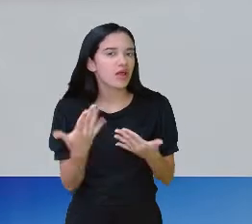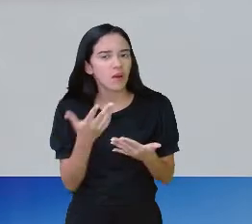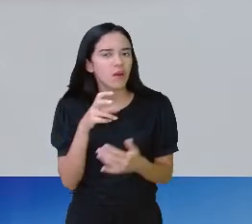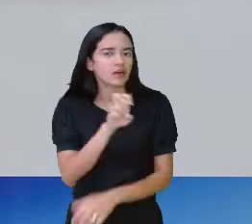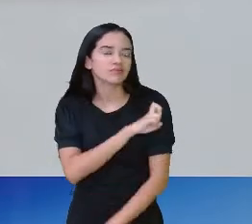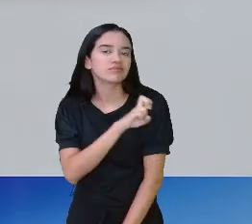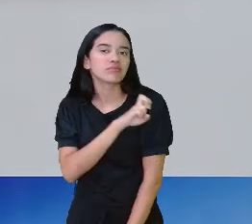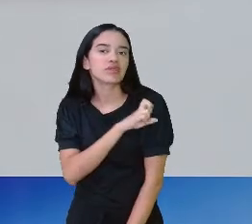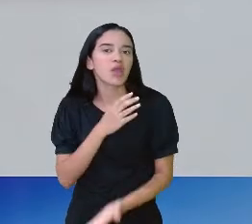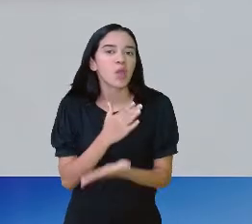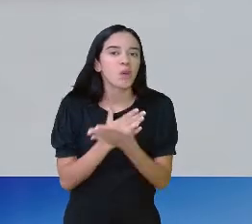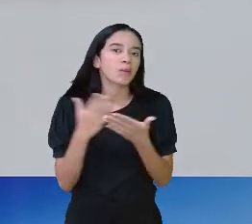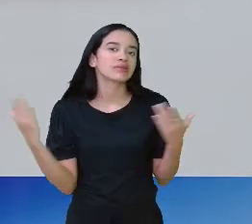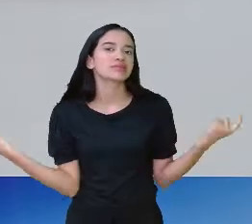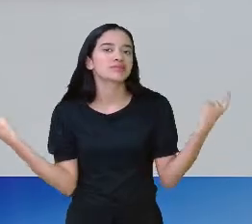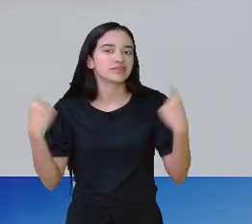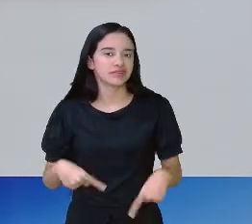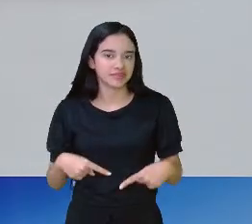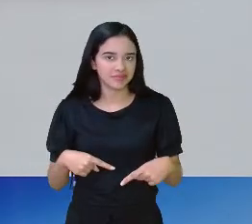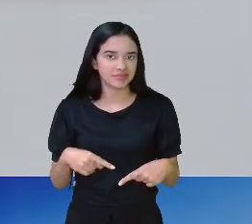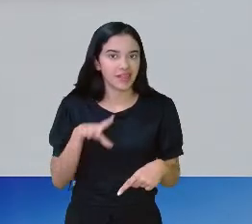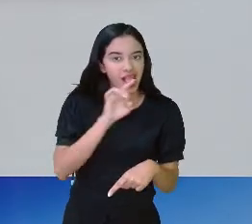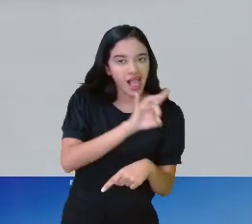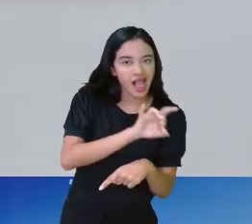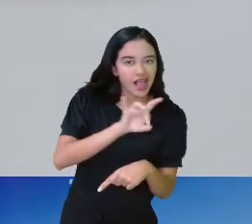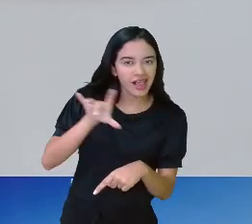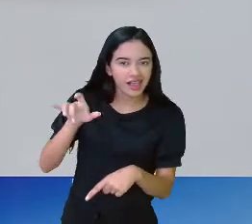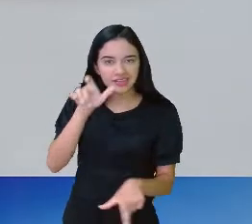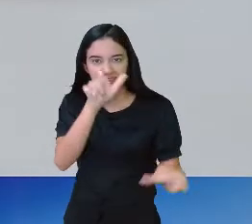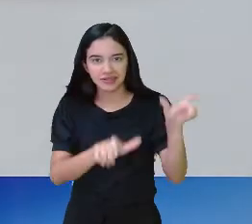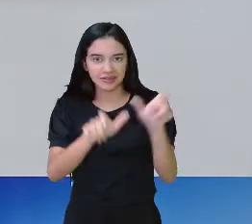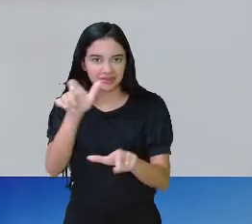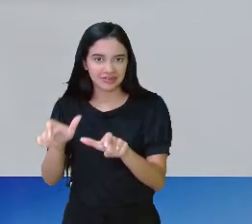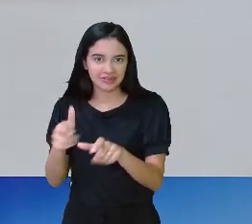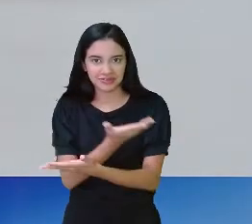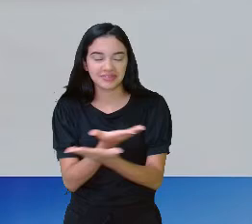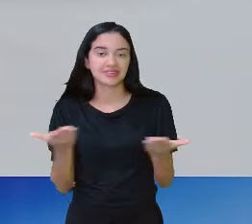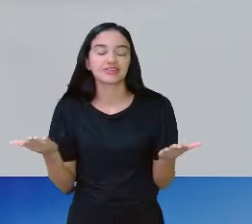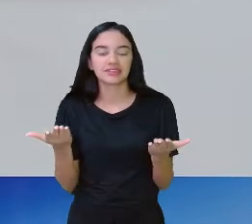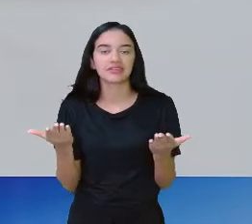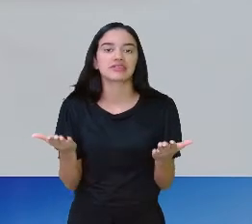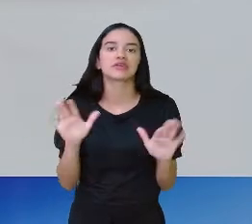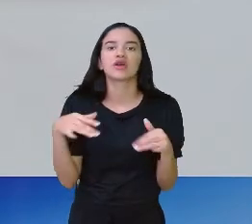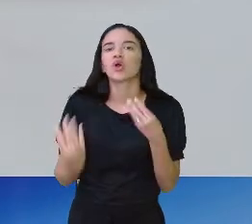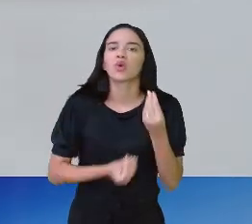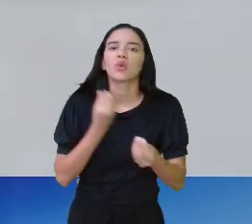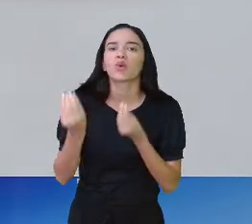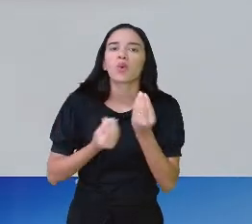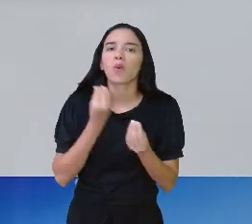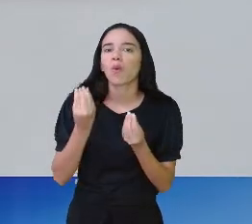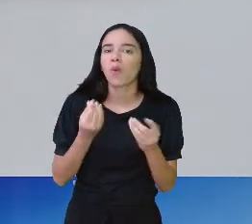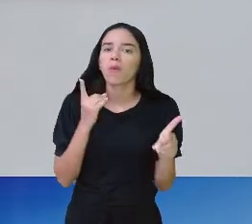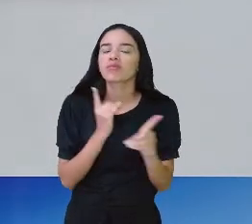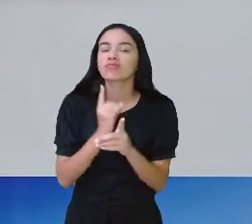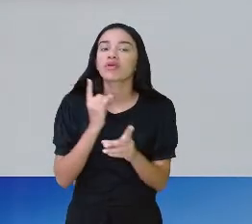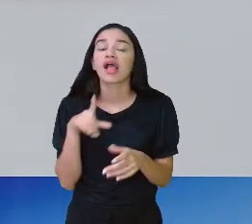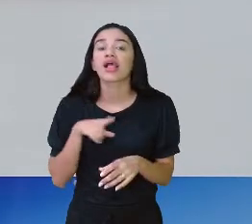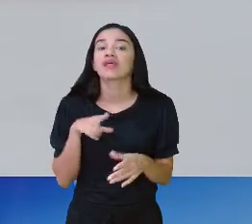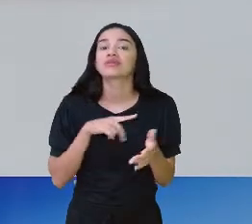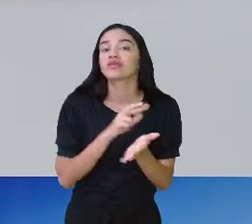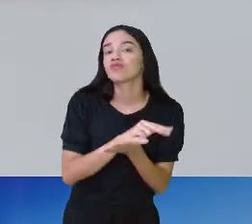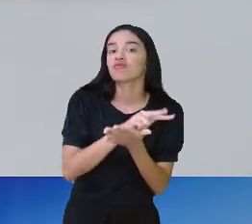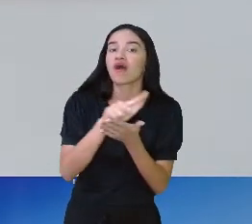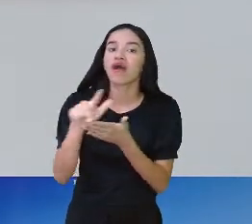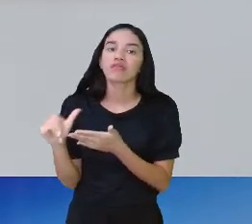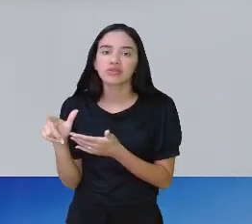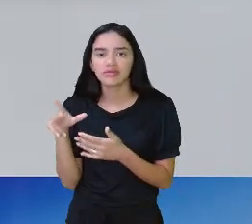já comecei desafiando cada um de vocês. Como eu encontraria? Eu tenho vários